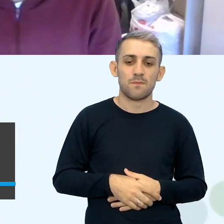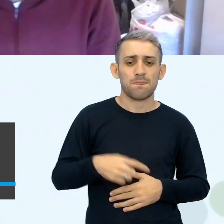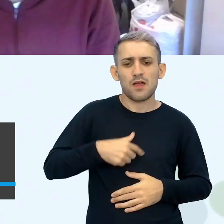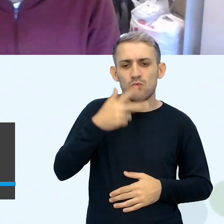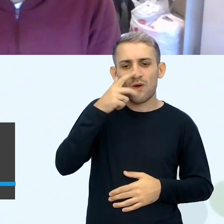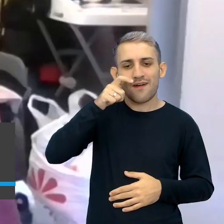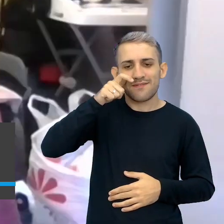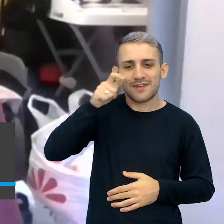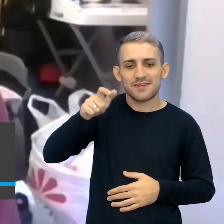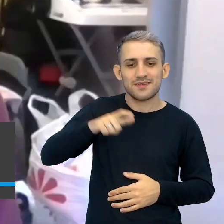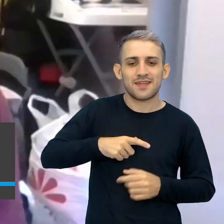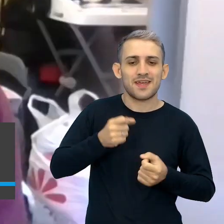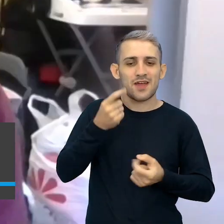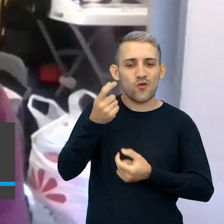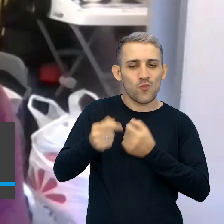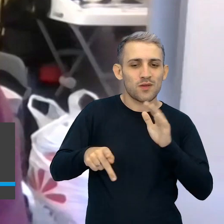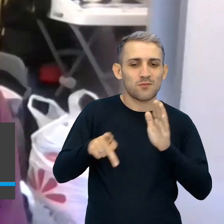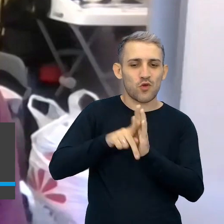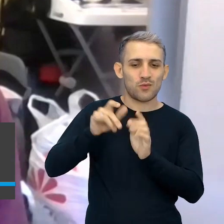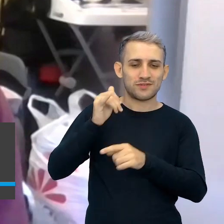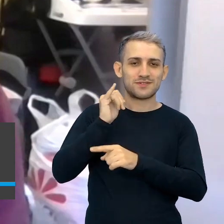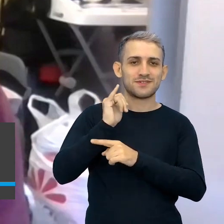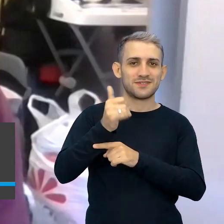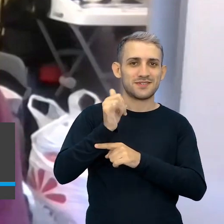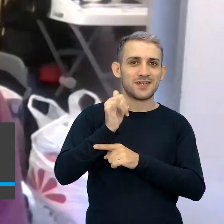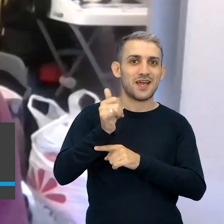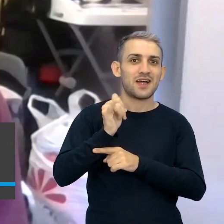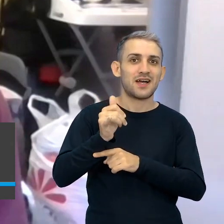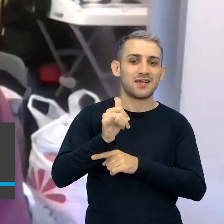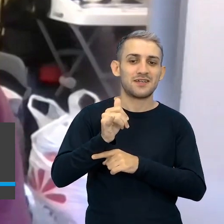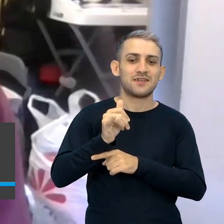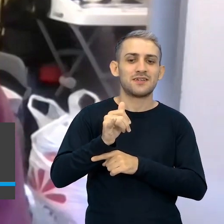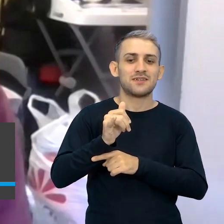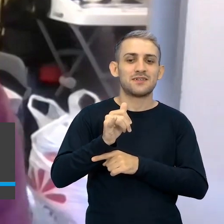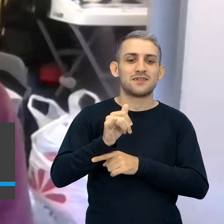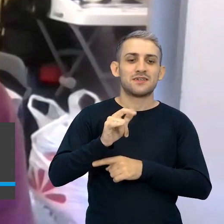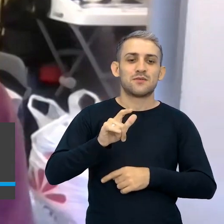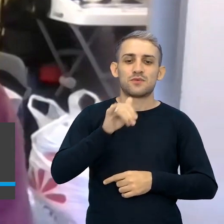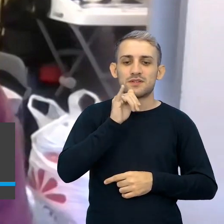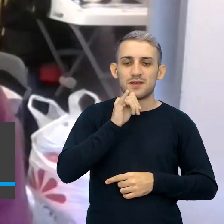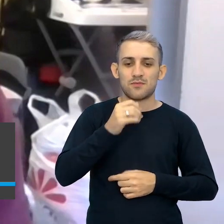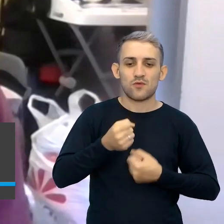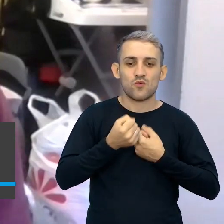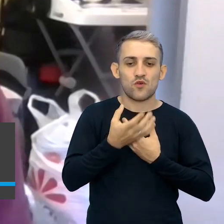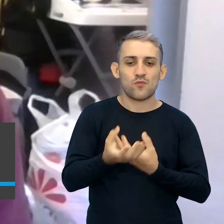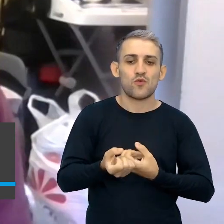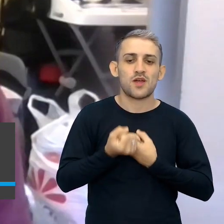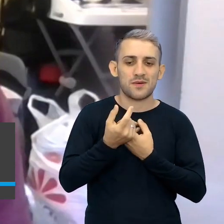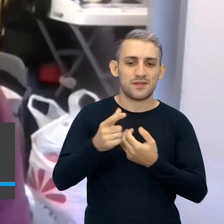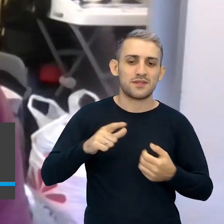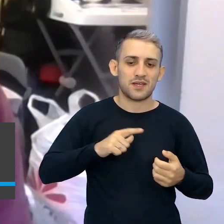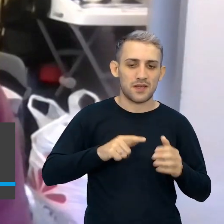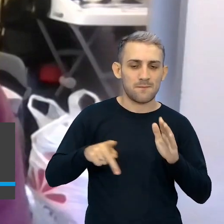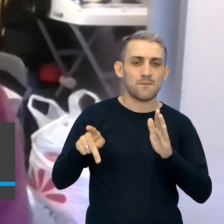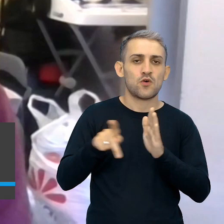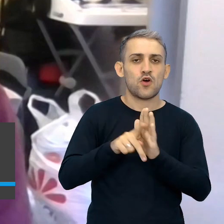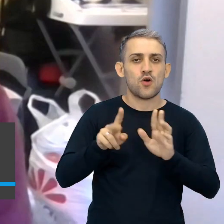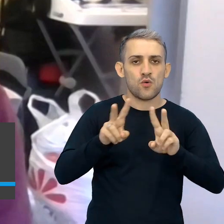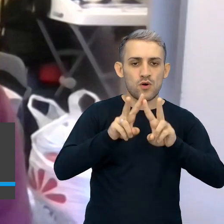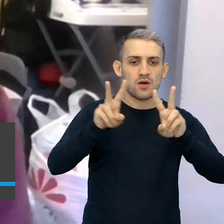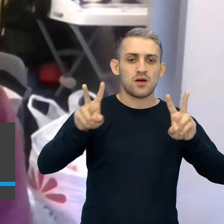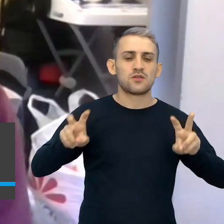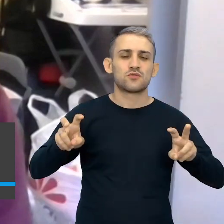Tem algumas formas de narrativas, né? A gente costuma chamar de narrativa lírica, que o poema conversa muito com essa forma, que trabalha